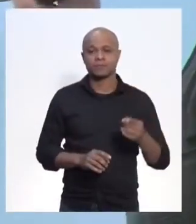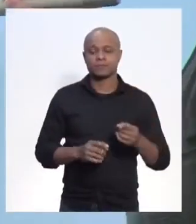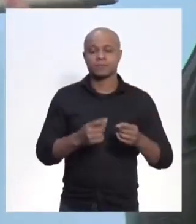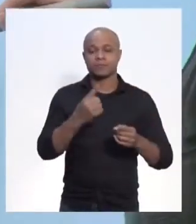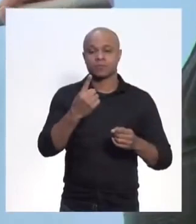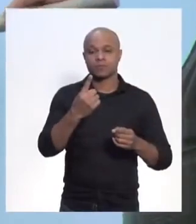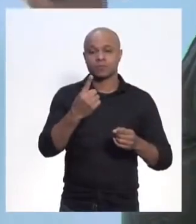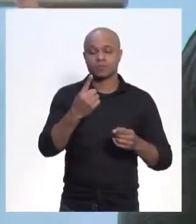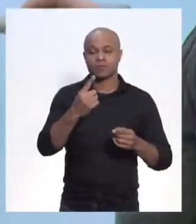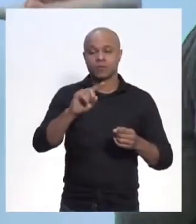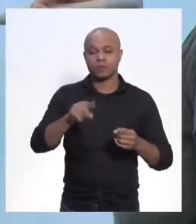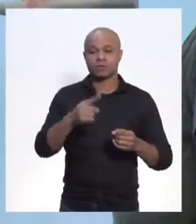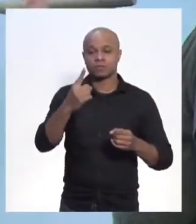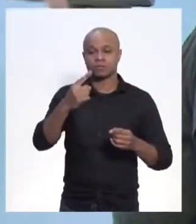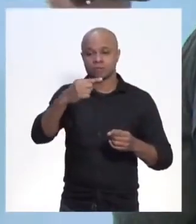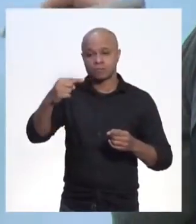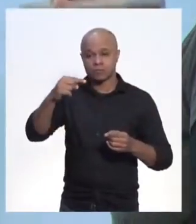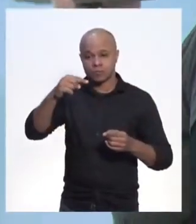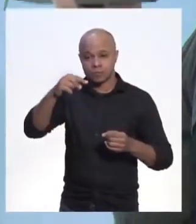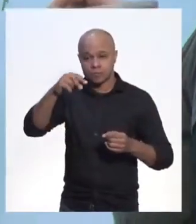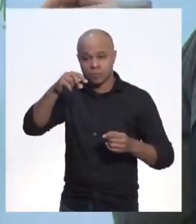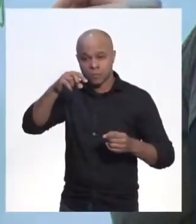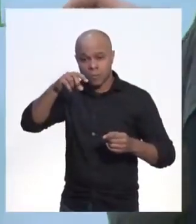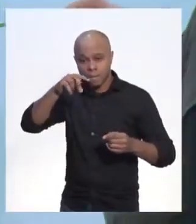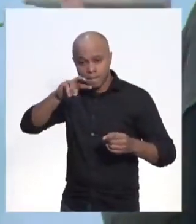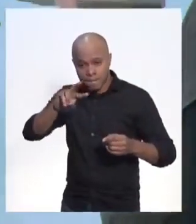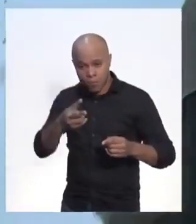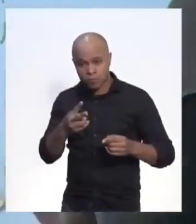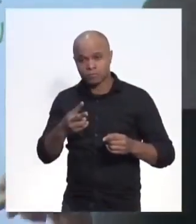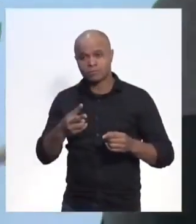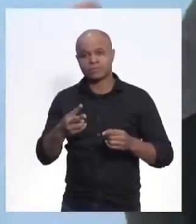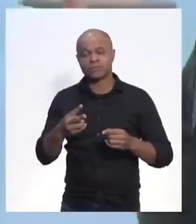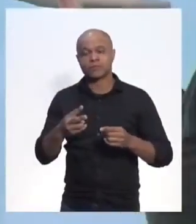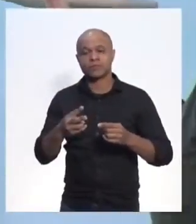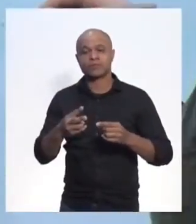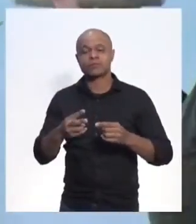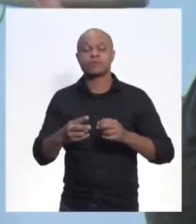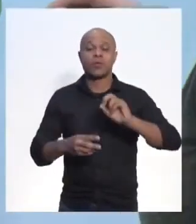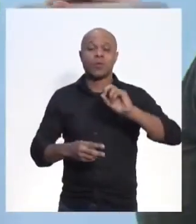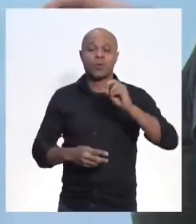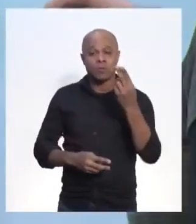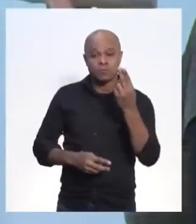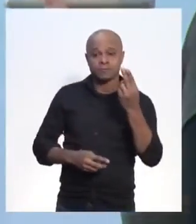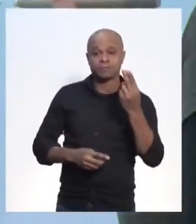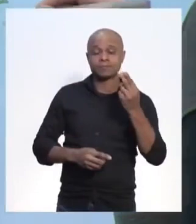com meio, ou 1 com, olha o ponto e vírgula,